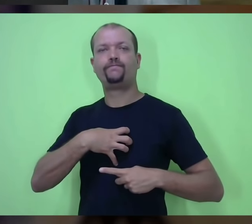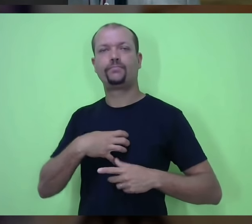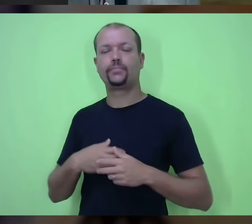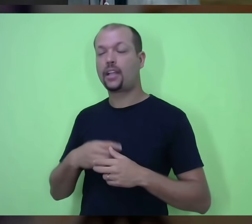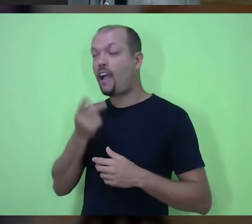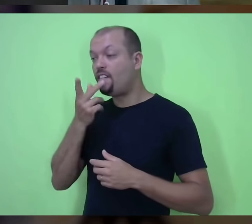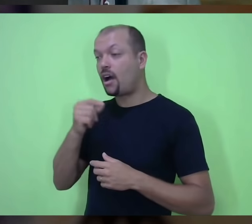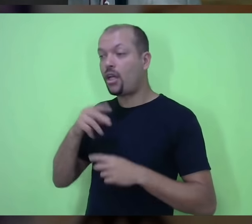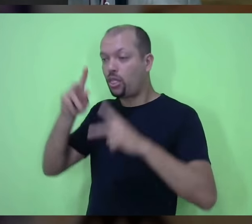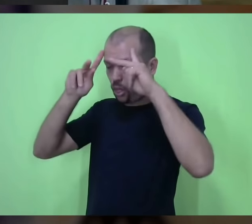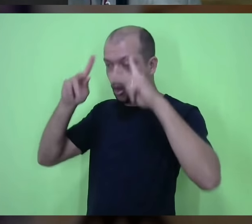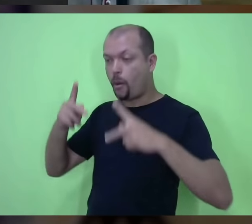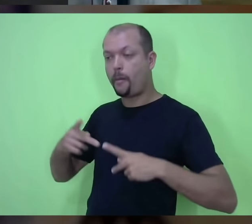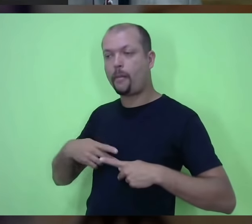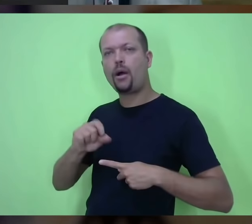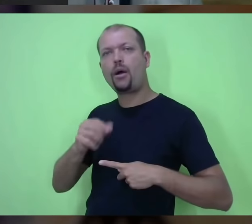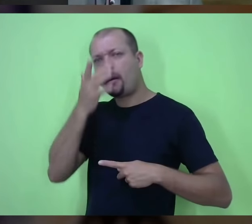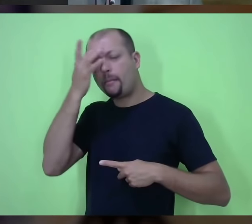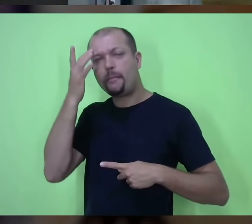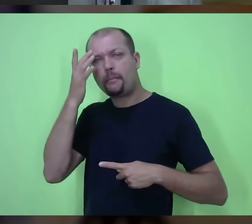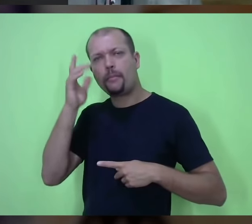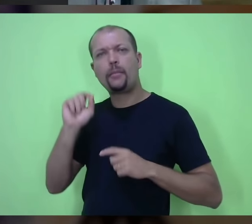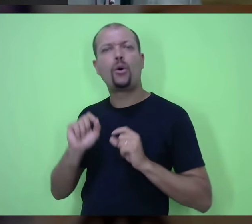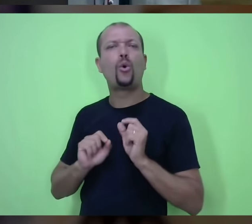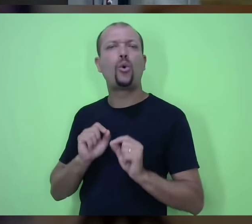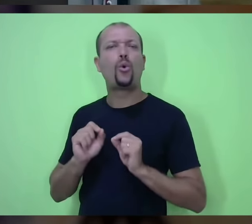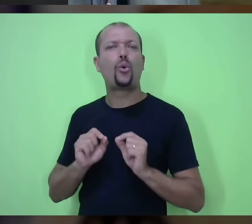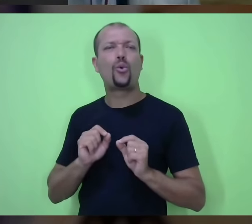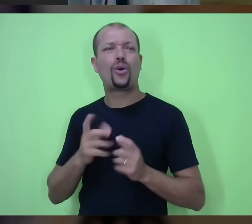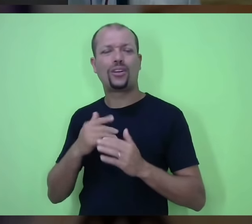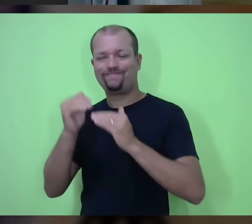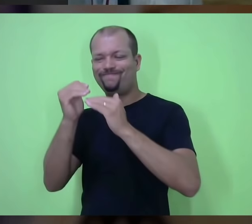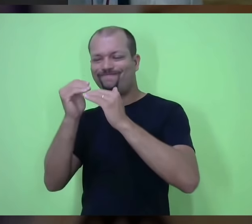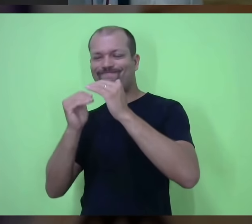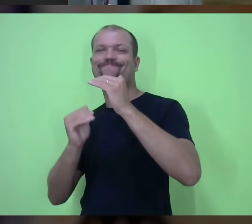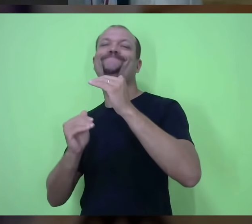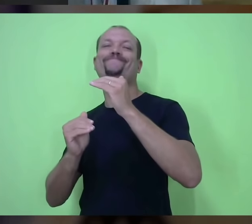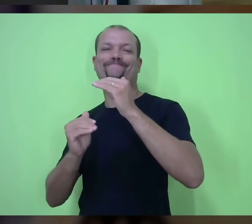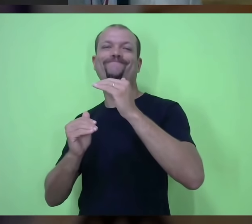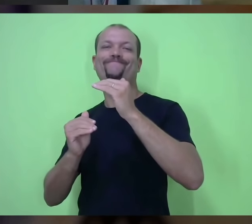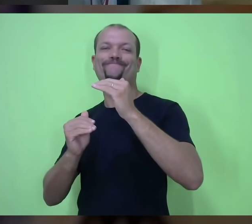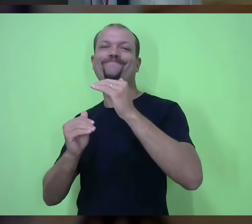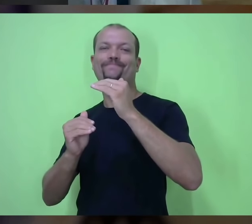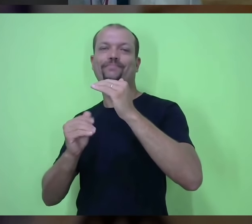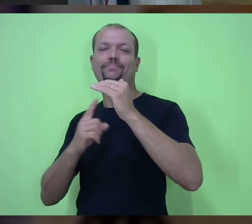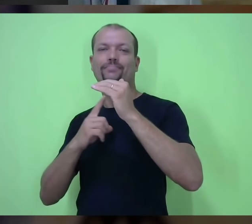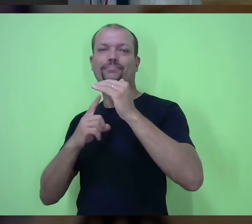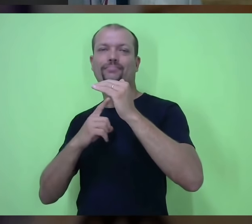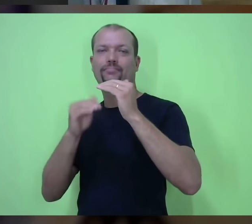Ele fala do ser humano como alguém o quê? Como alguém abaixo